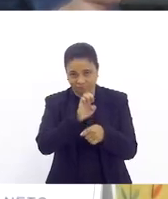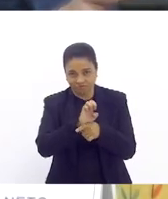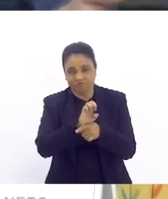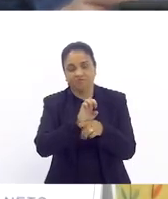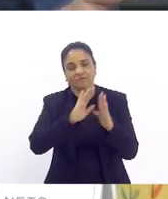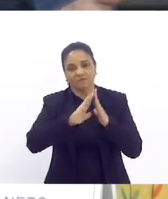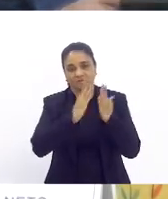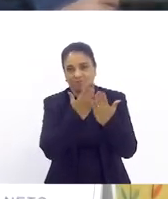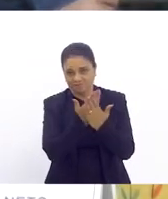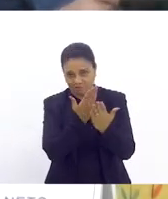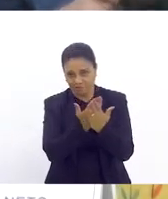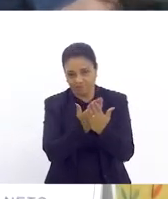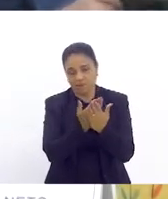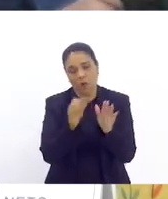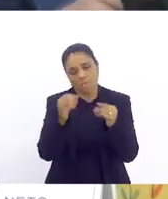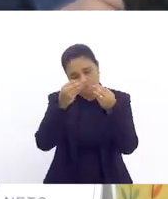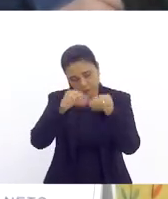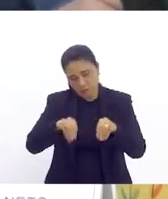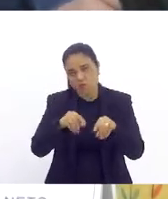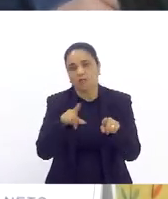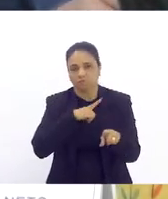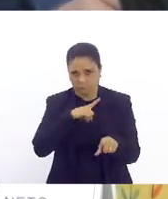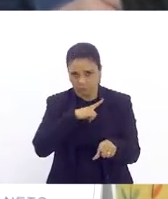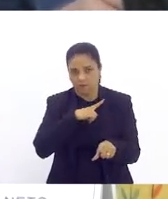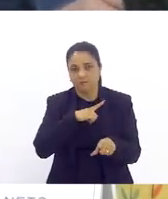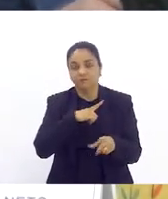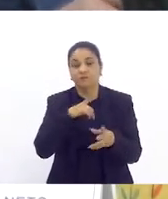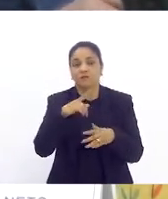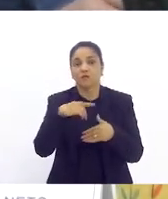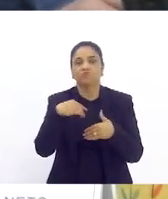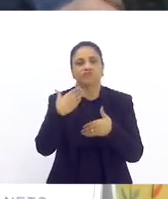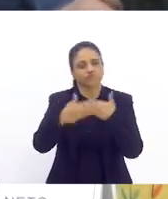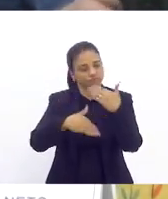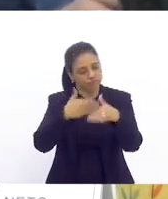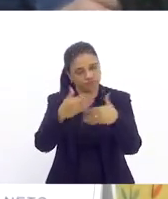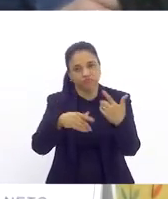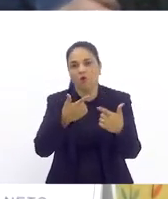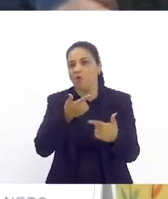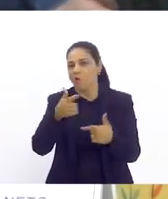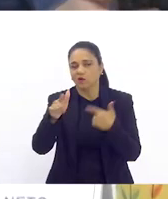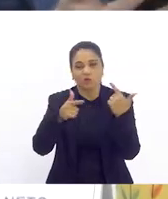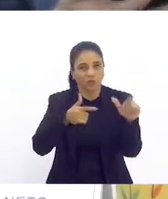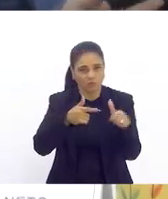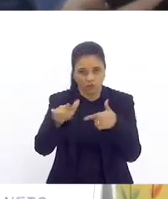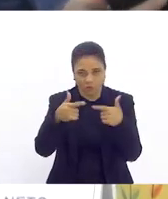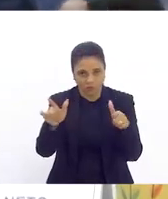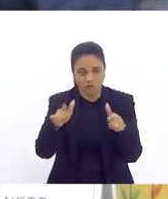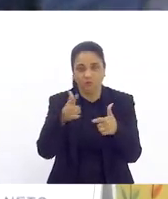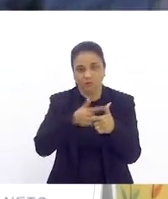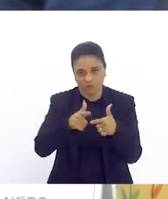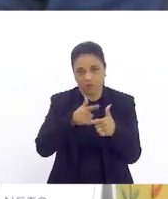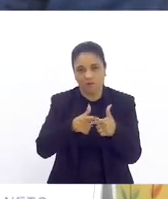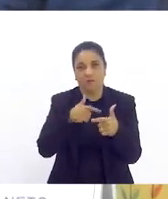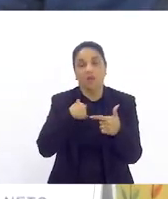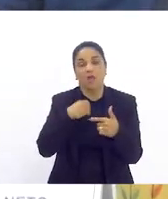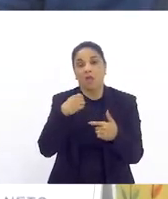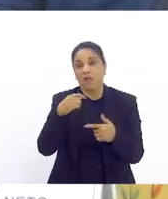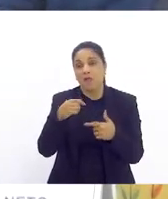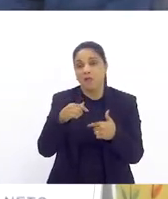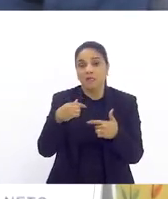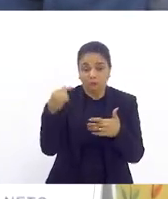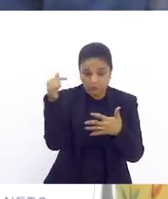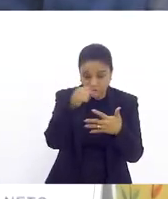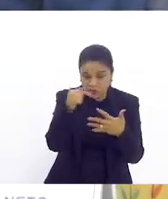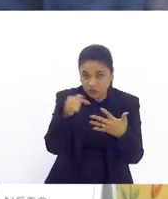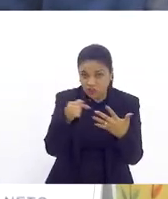prejudicados e eu acho é enfim que desde desdobramentos nós teremos outros né a entender o porquê que os indicadores são tão ruins